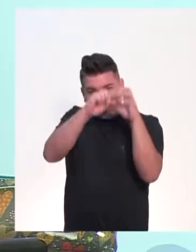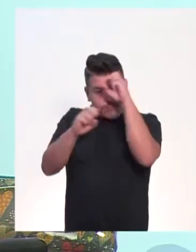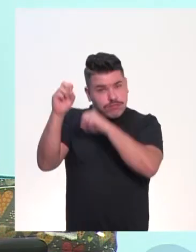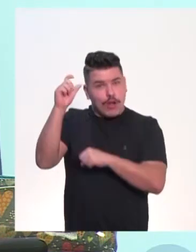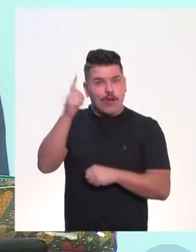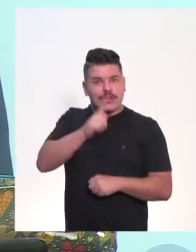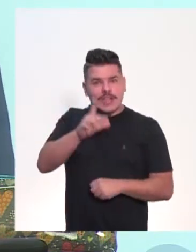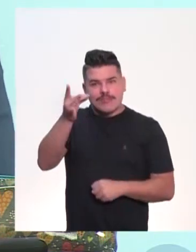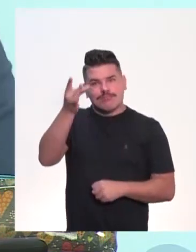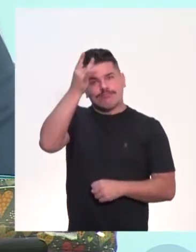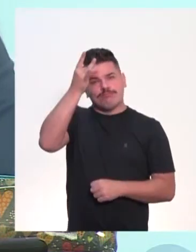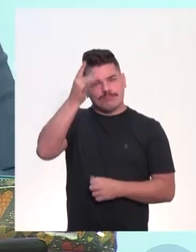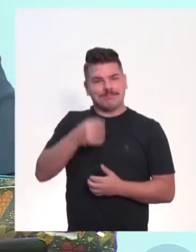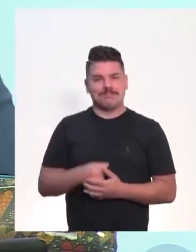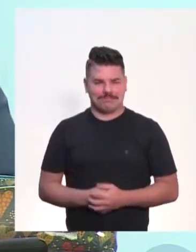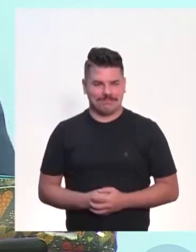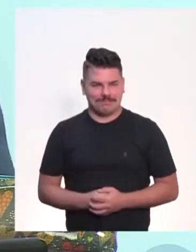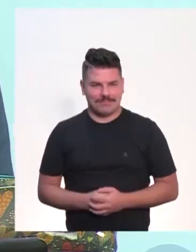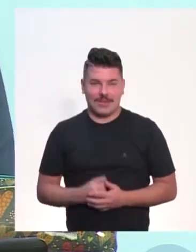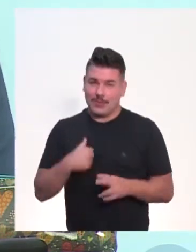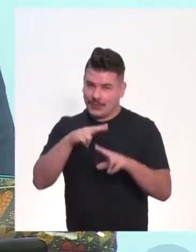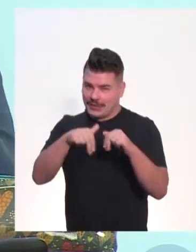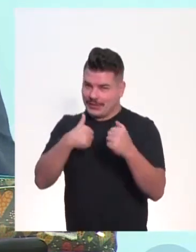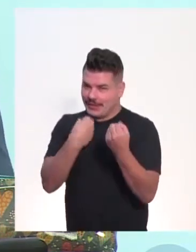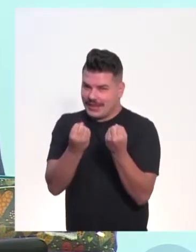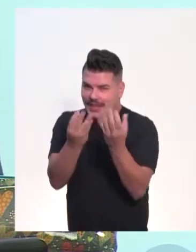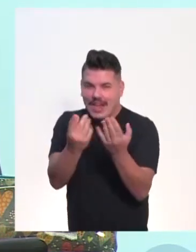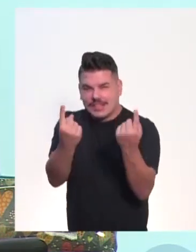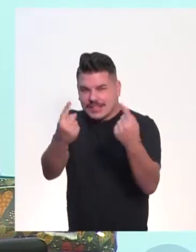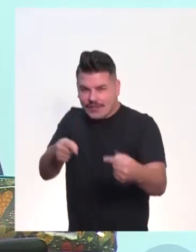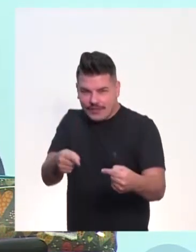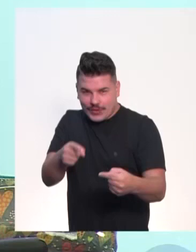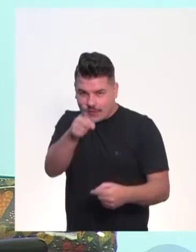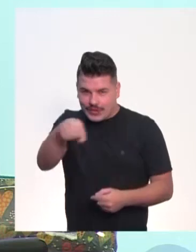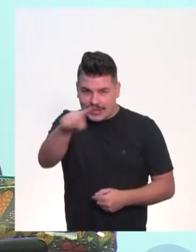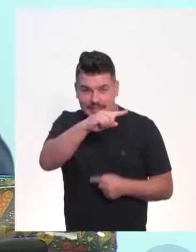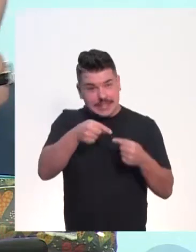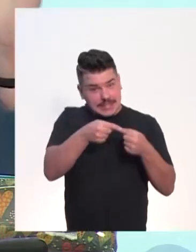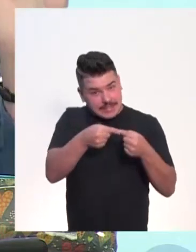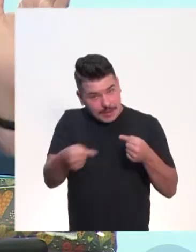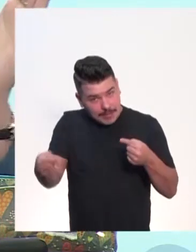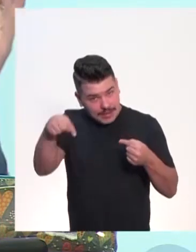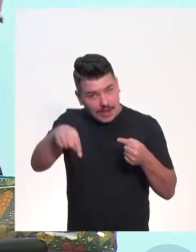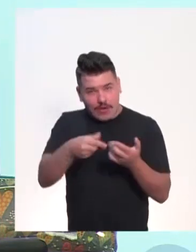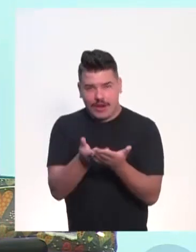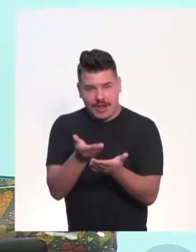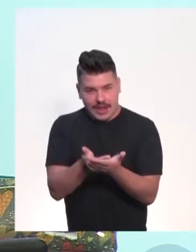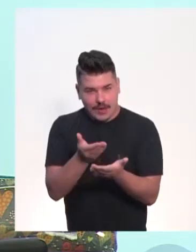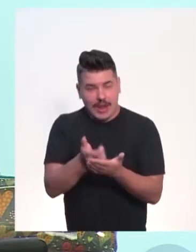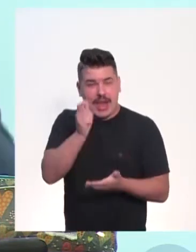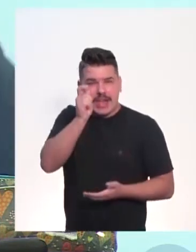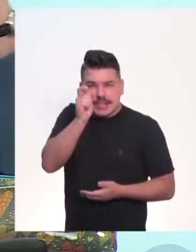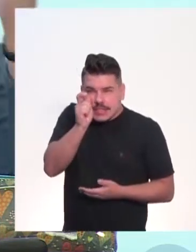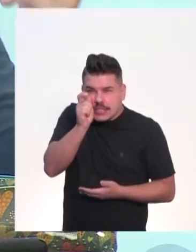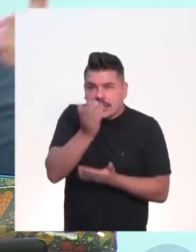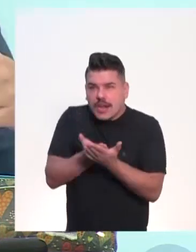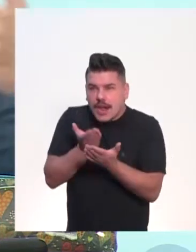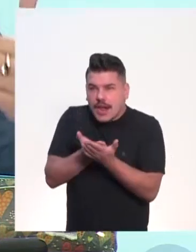aula. Então, o meu desafio para vocês nessa semana é: assistiu a aula,